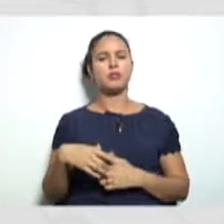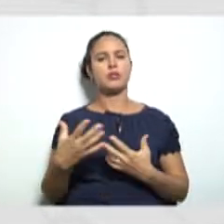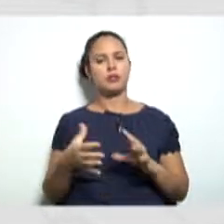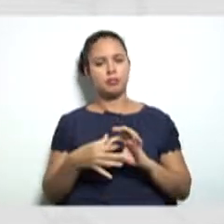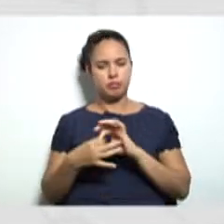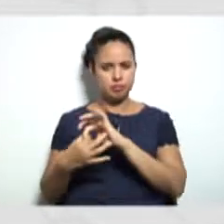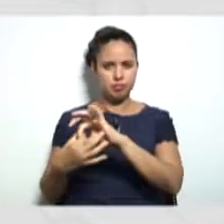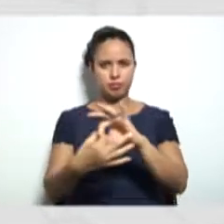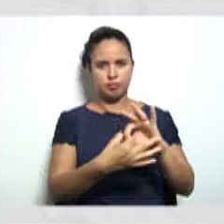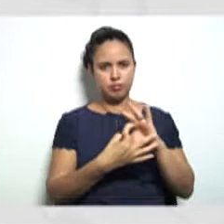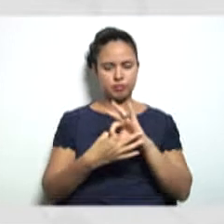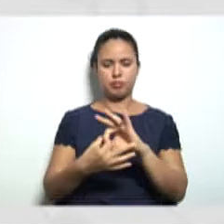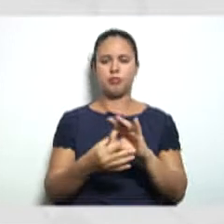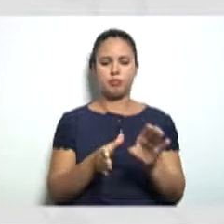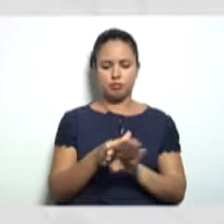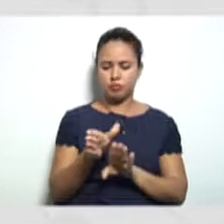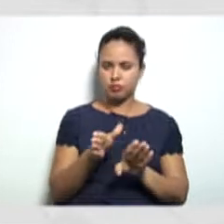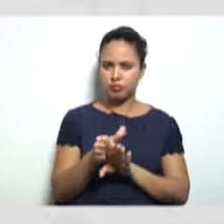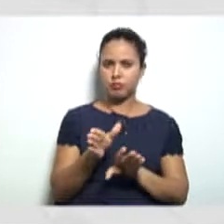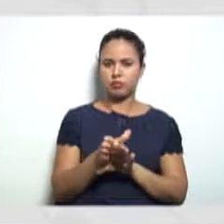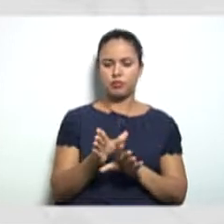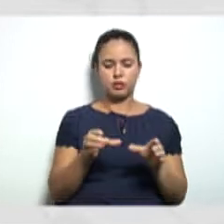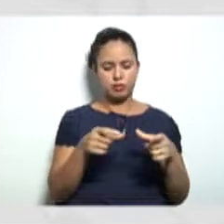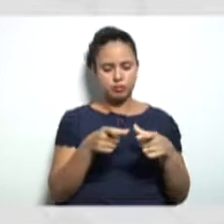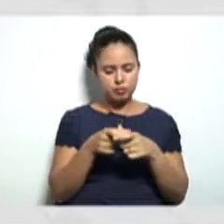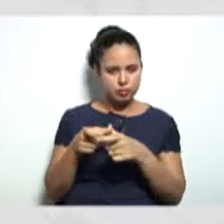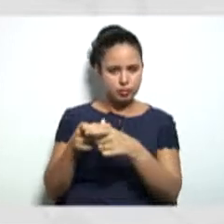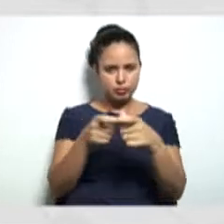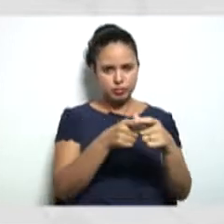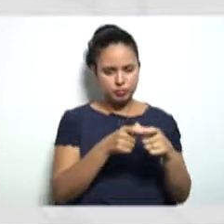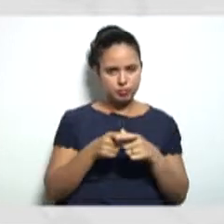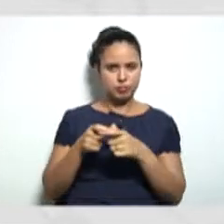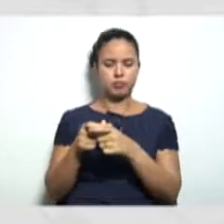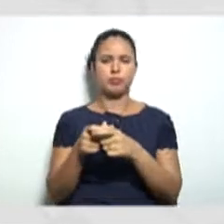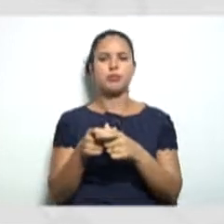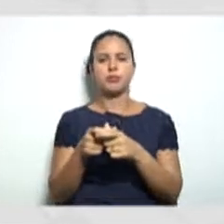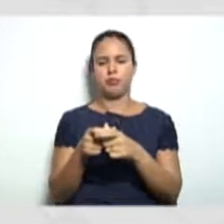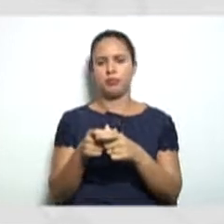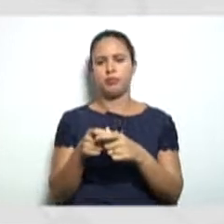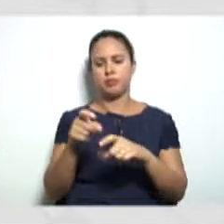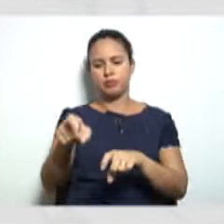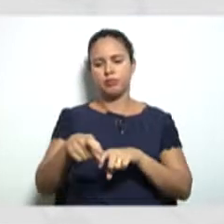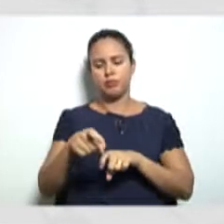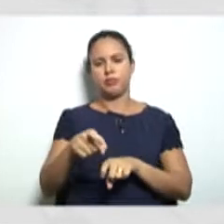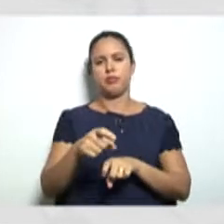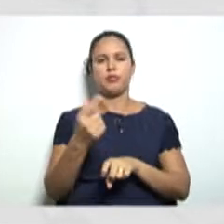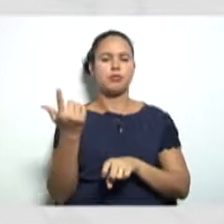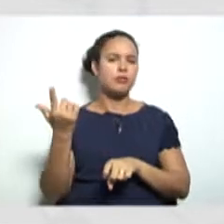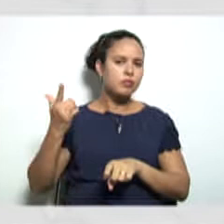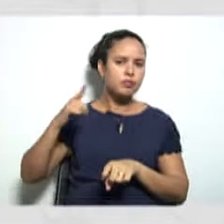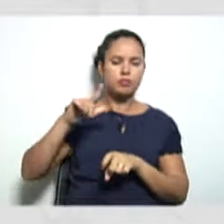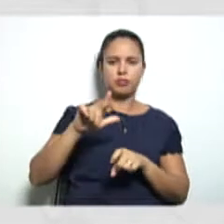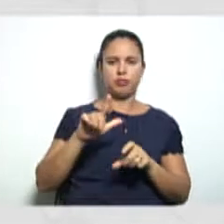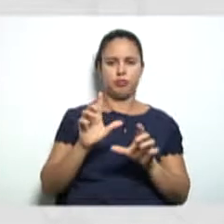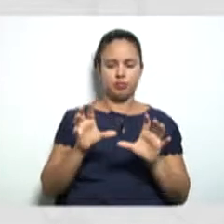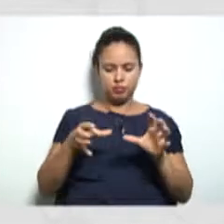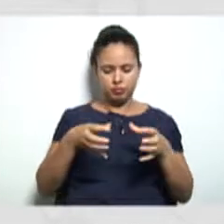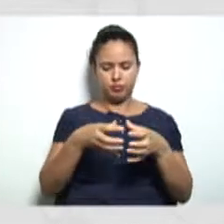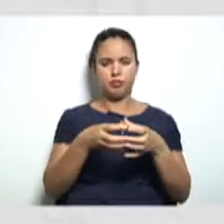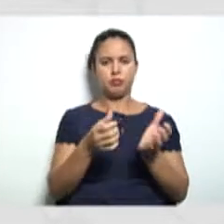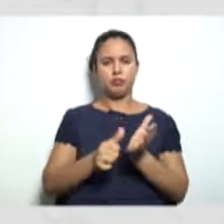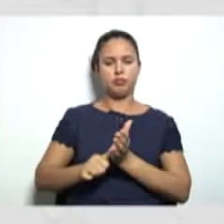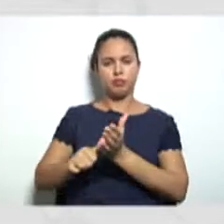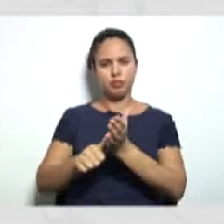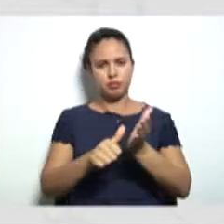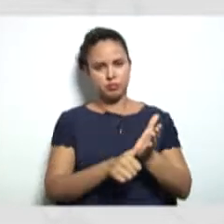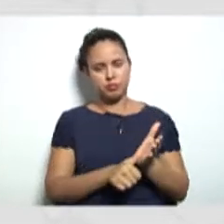as atividades dos produtores. Essa integração é essa junção, como o professor comentou. Isso facilita a aquisição de insumos de produção. Quando a gente fala